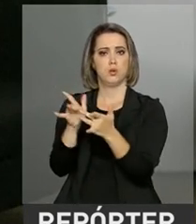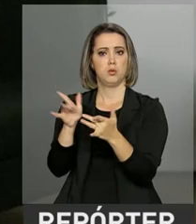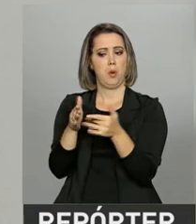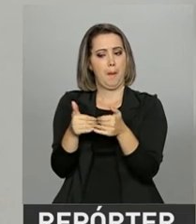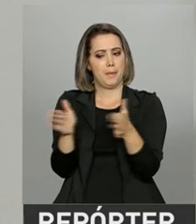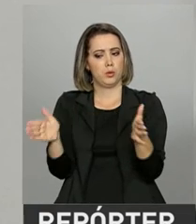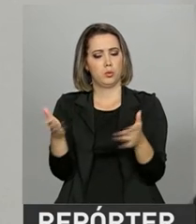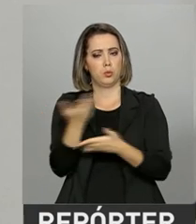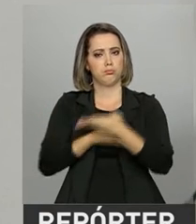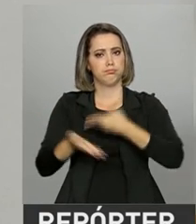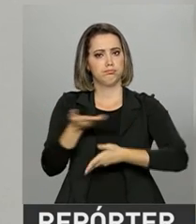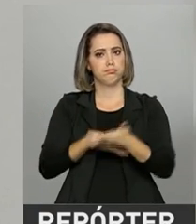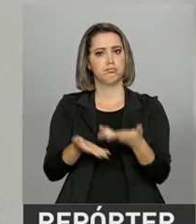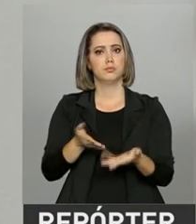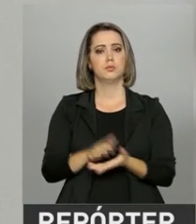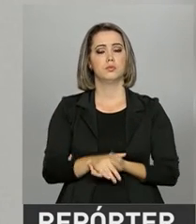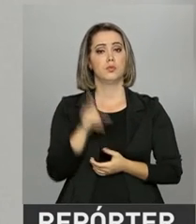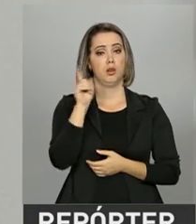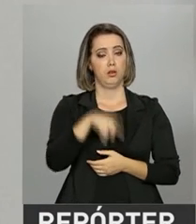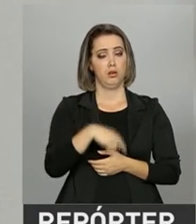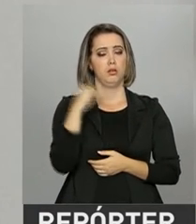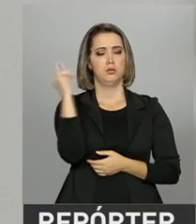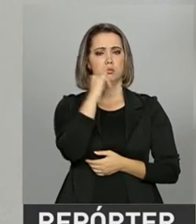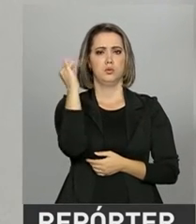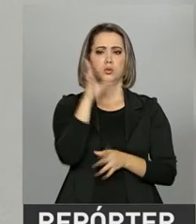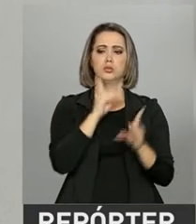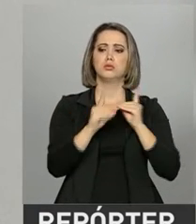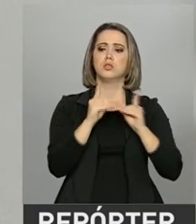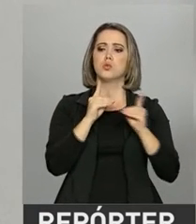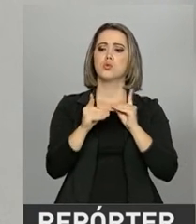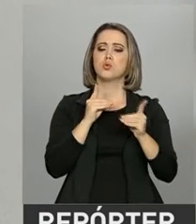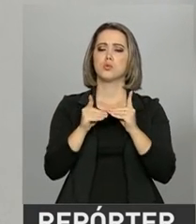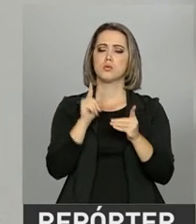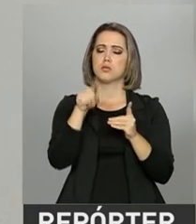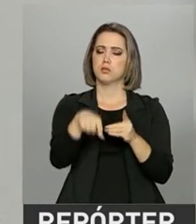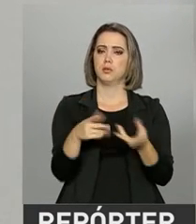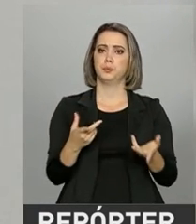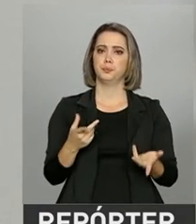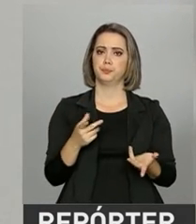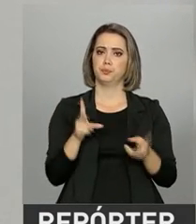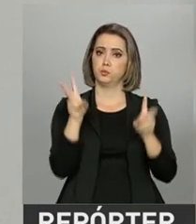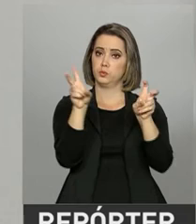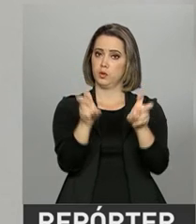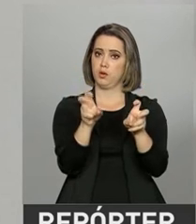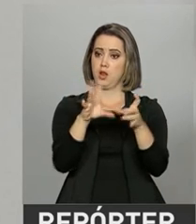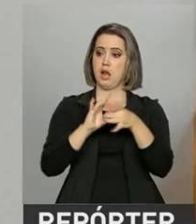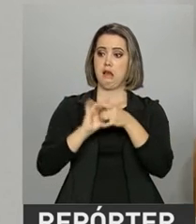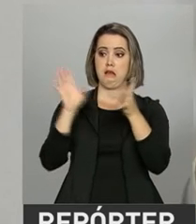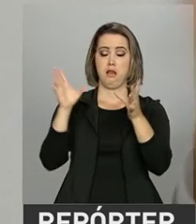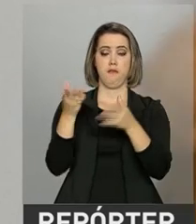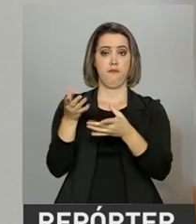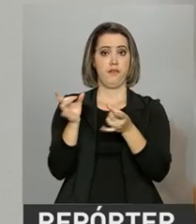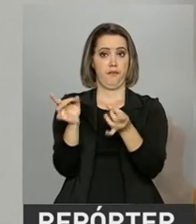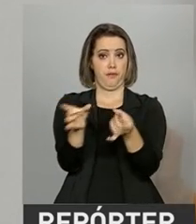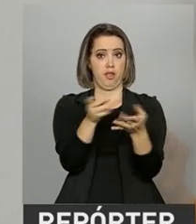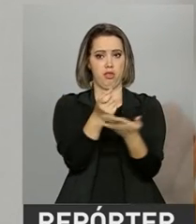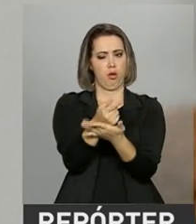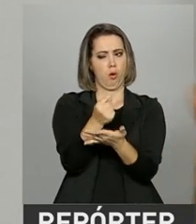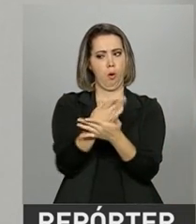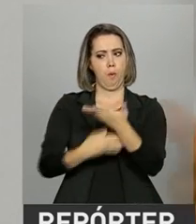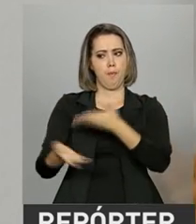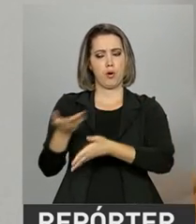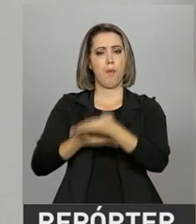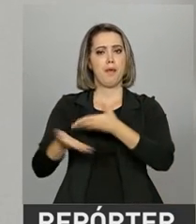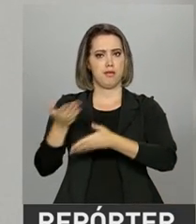foi importante o debate sobre a questão inclusive permitindo